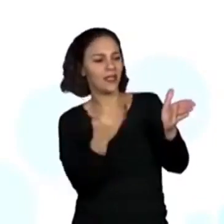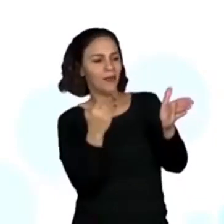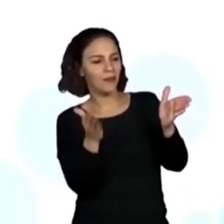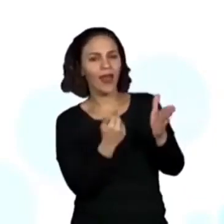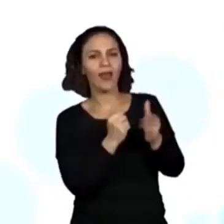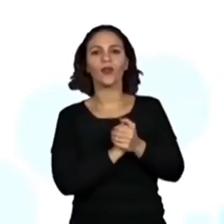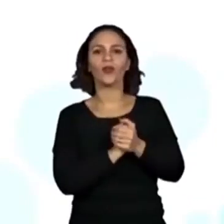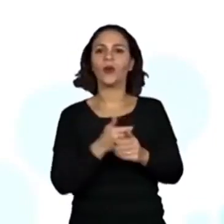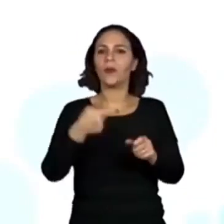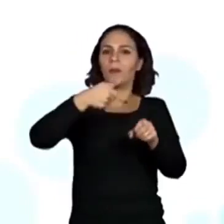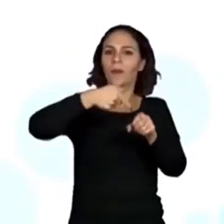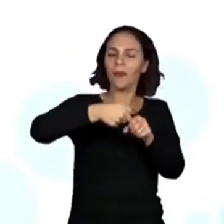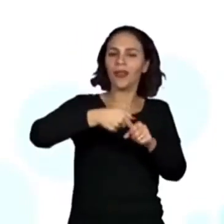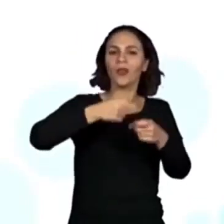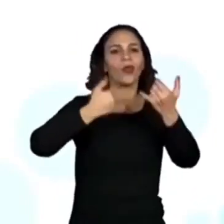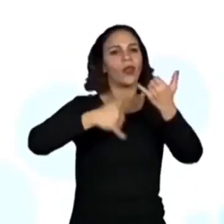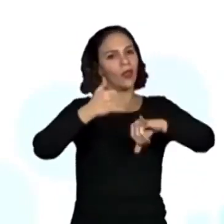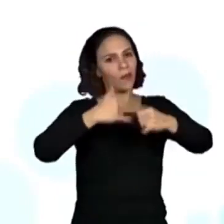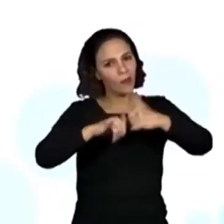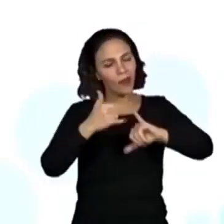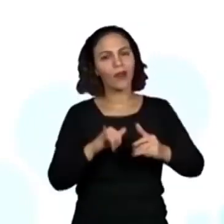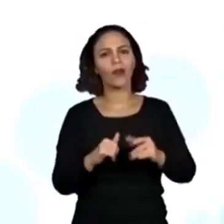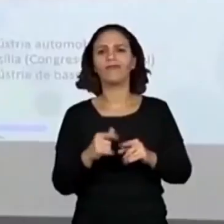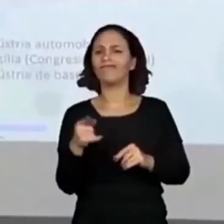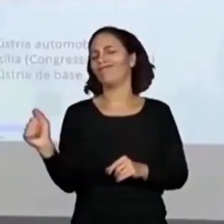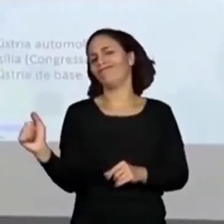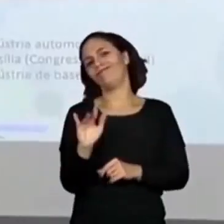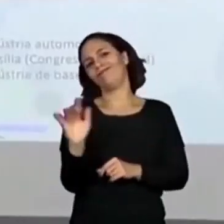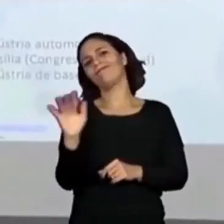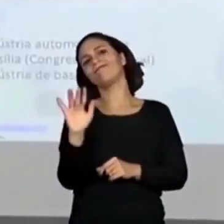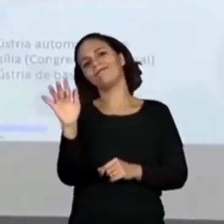petroquímica, são indústrias extremamente caras.